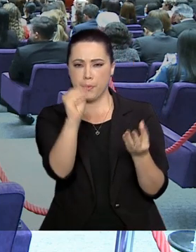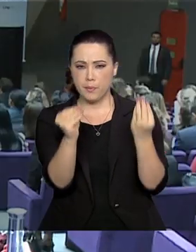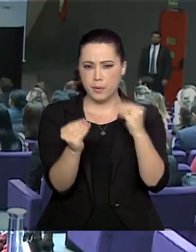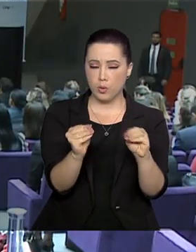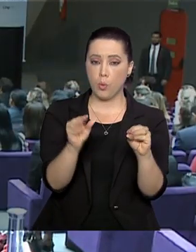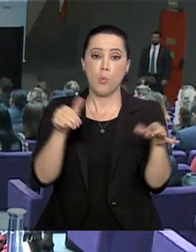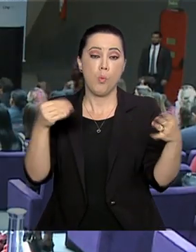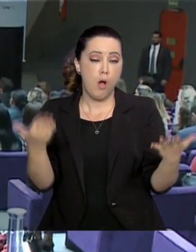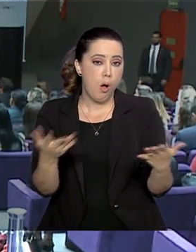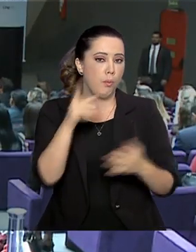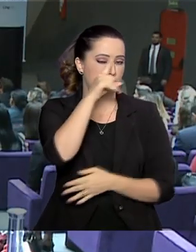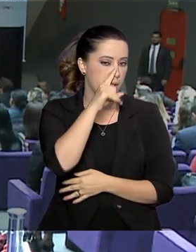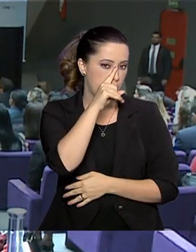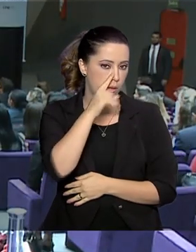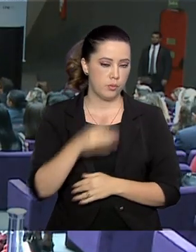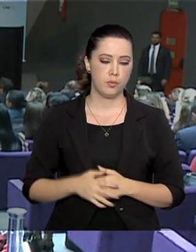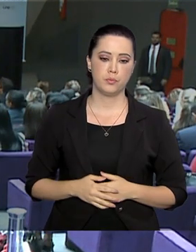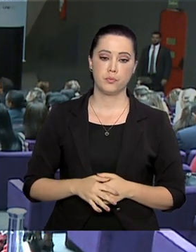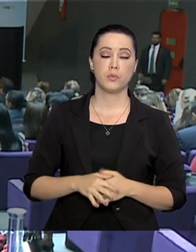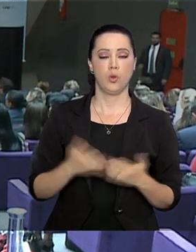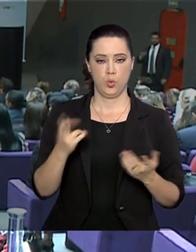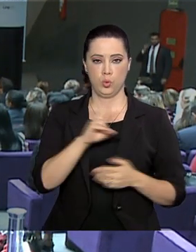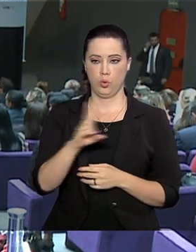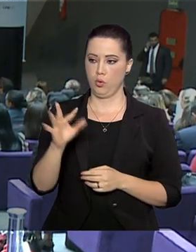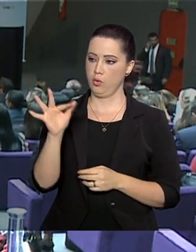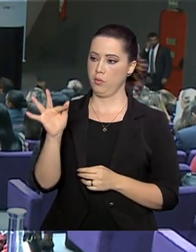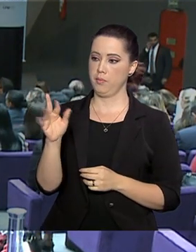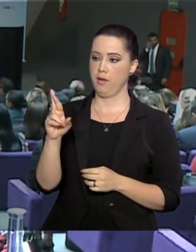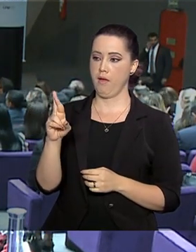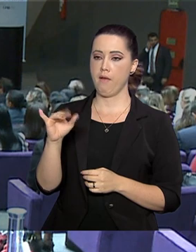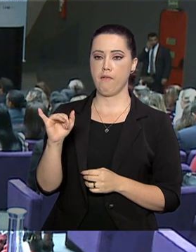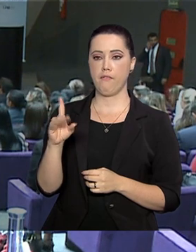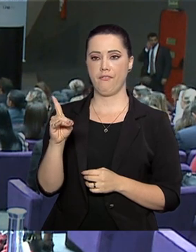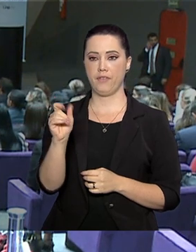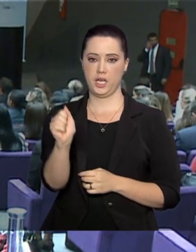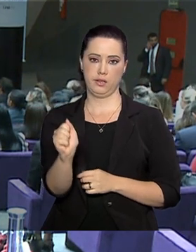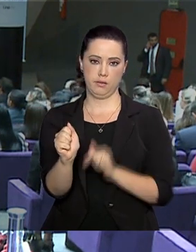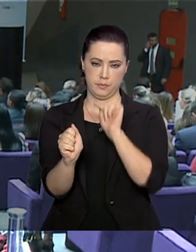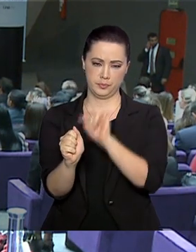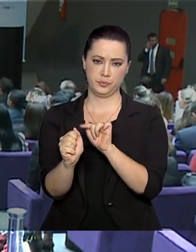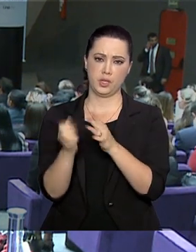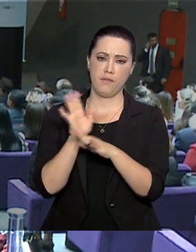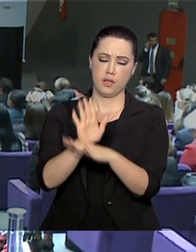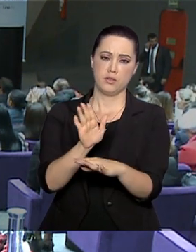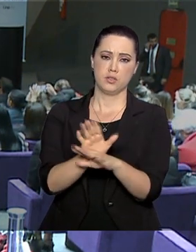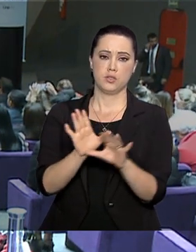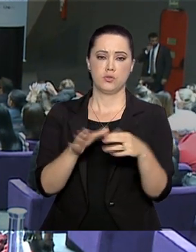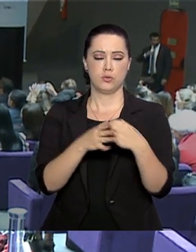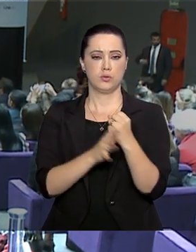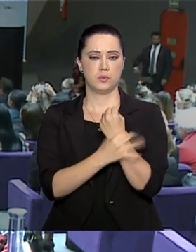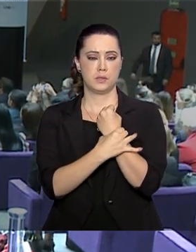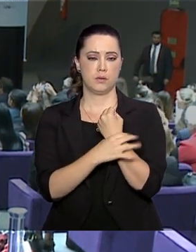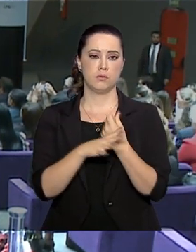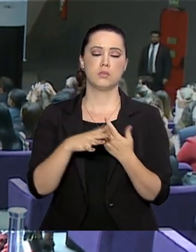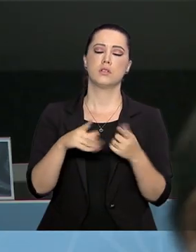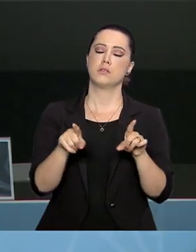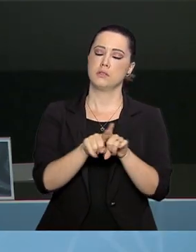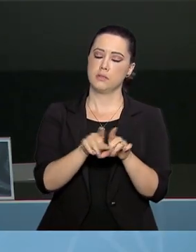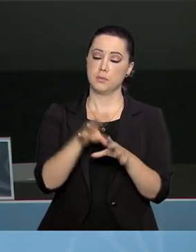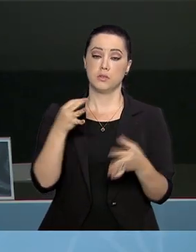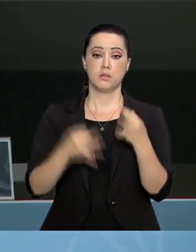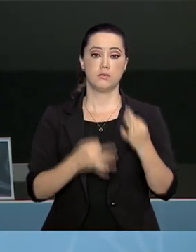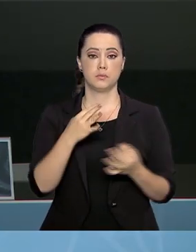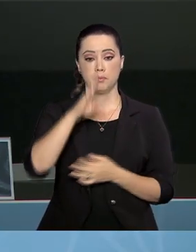Doméstica, conhecido como FRIDA, o documento vai auxiliar os agentes de segurança pública e do judiciário